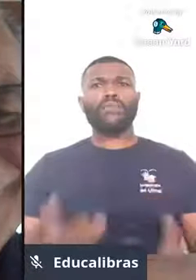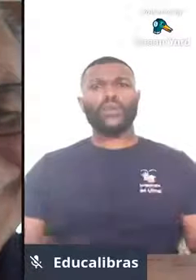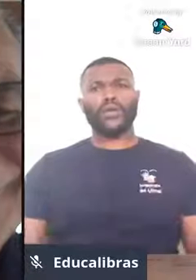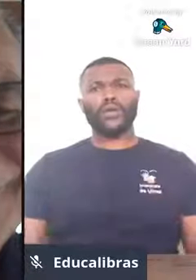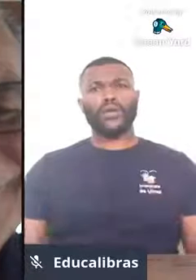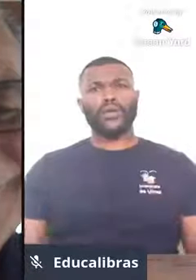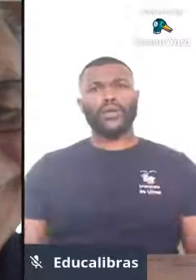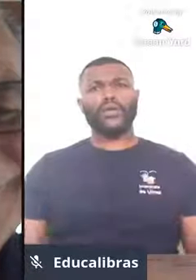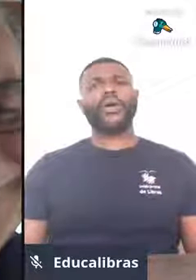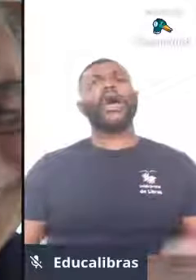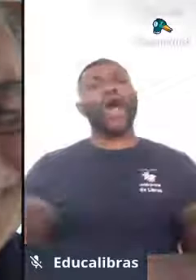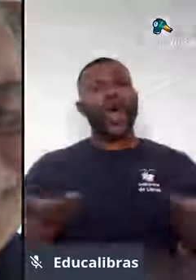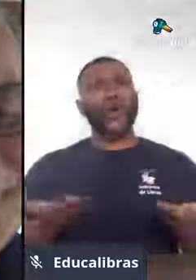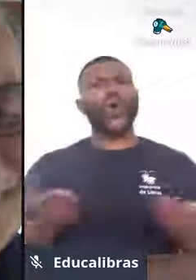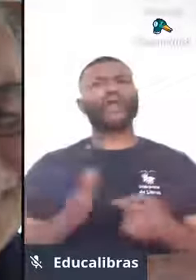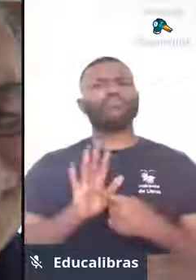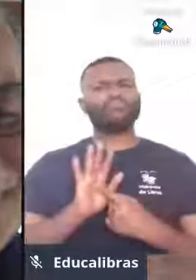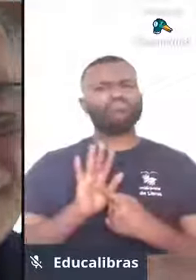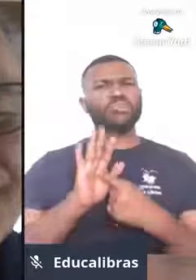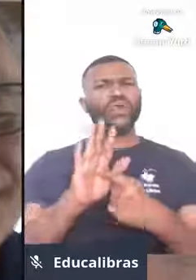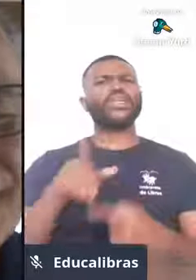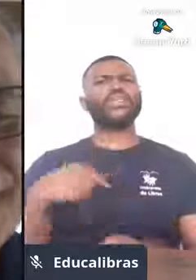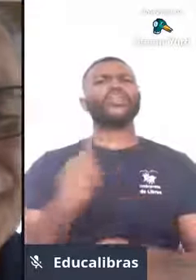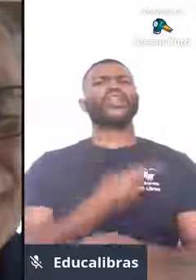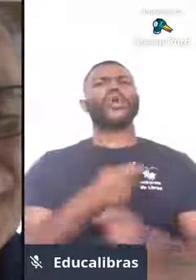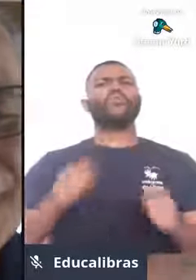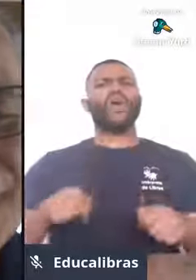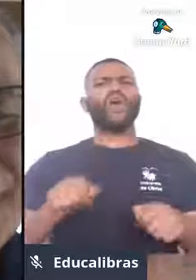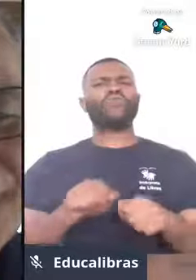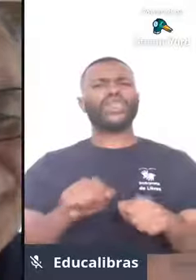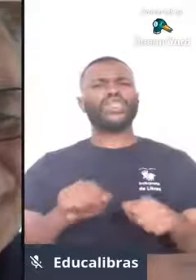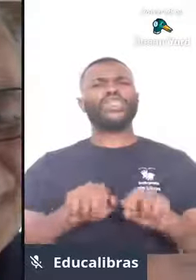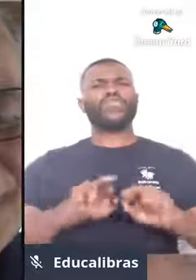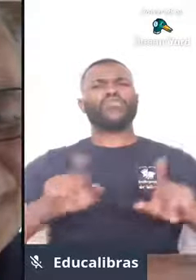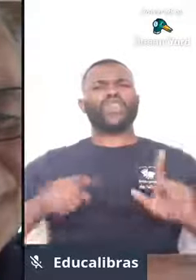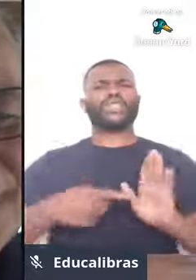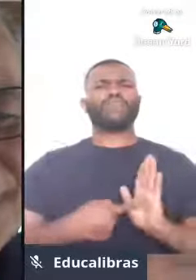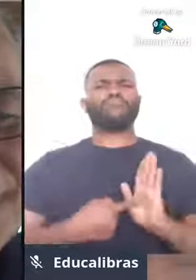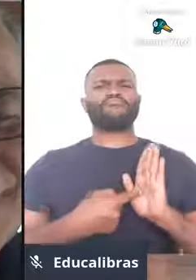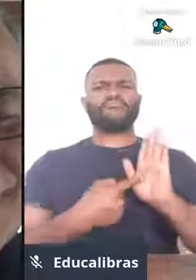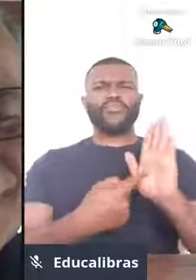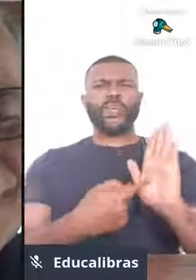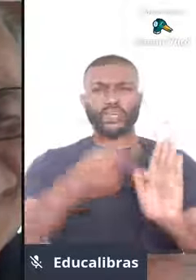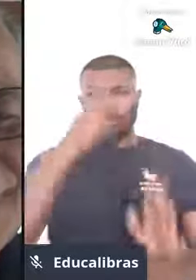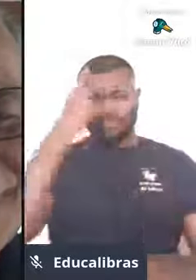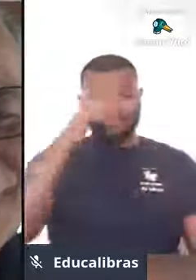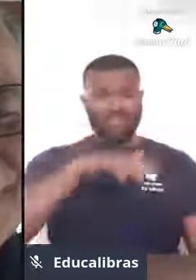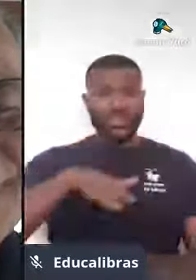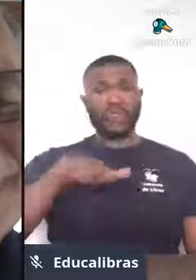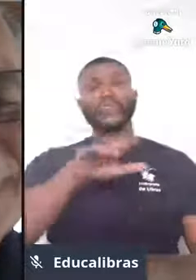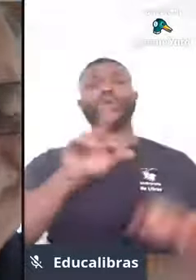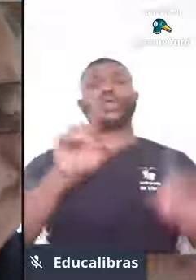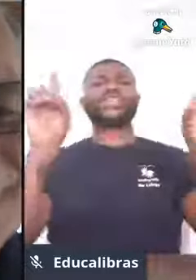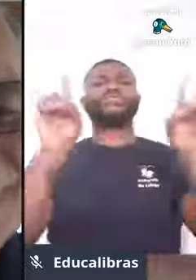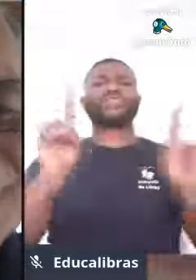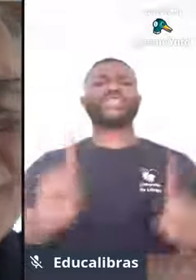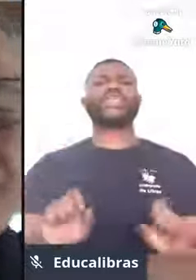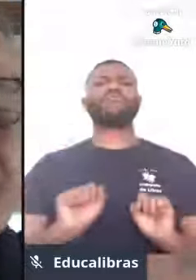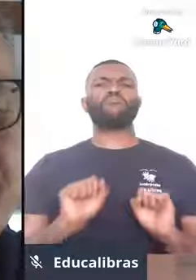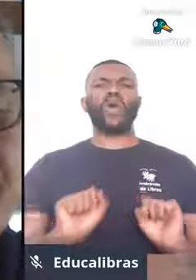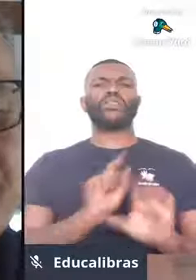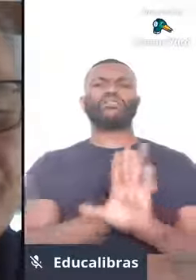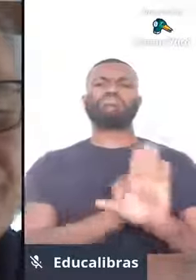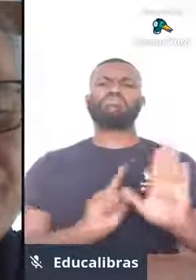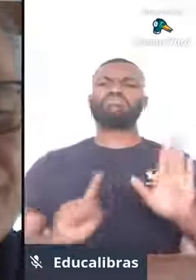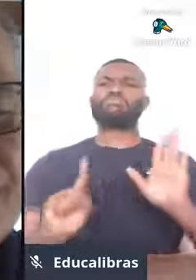mostrando para todo mundo que a gente pode fazer a diferença, e que as pessoas com deficiência podem ser, sim, protagonistas das suas